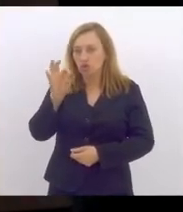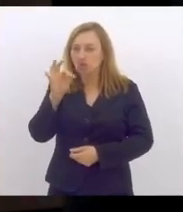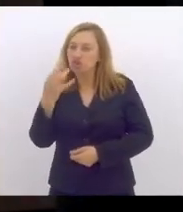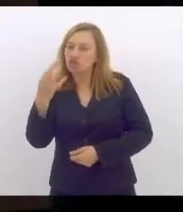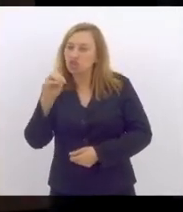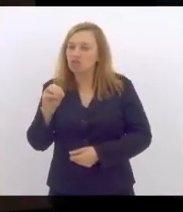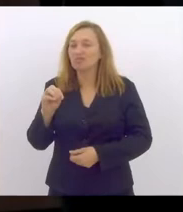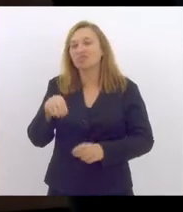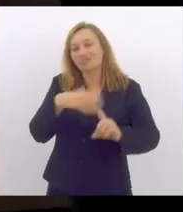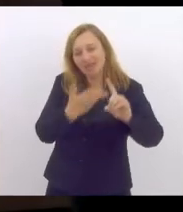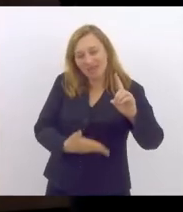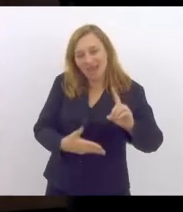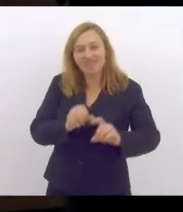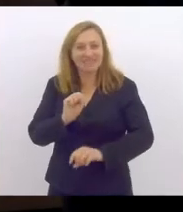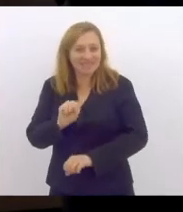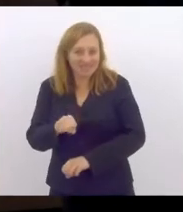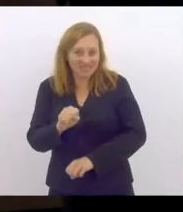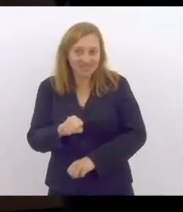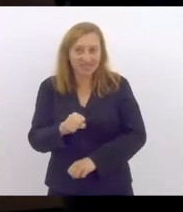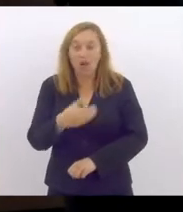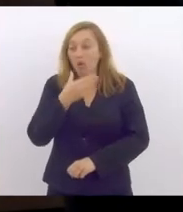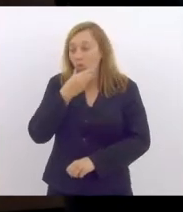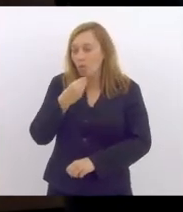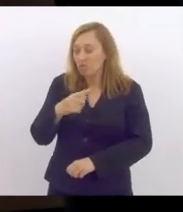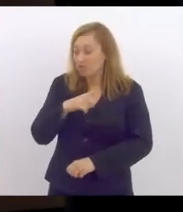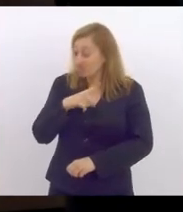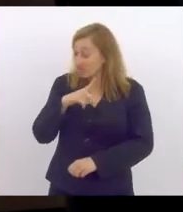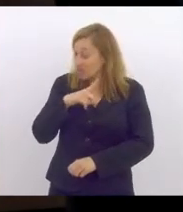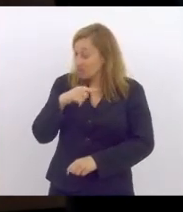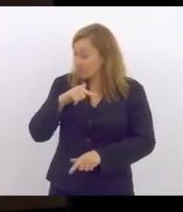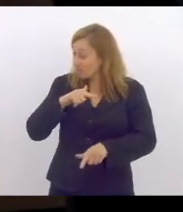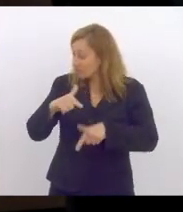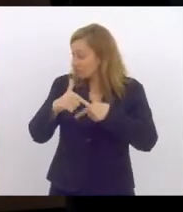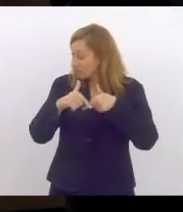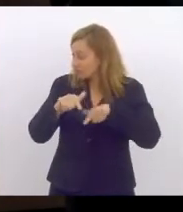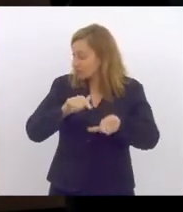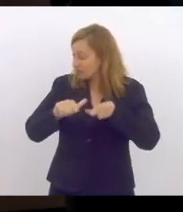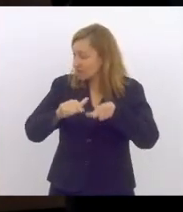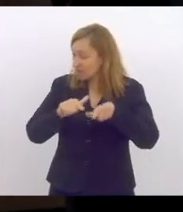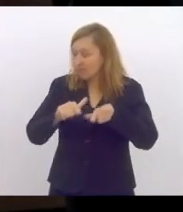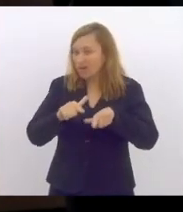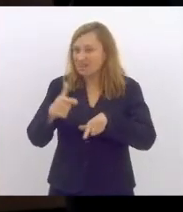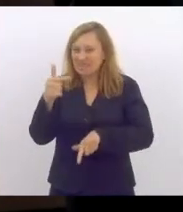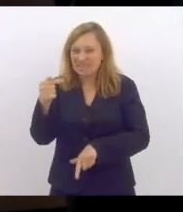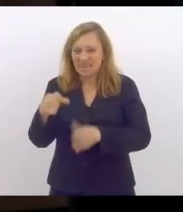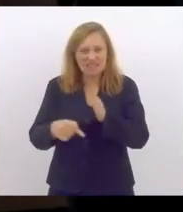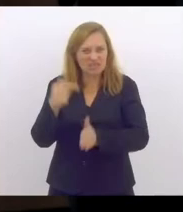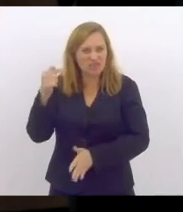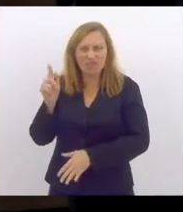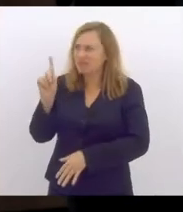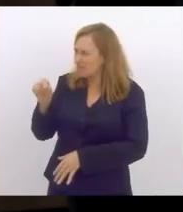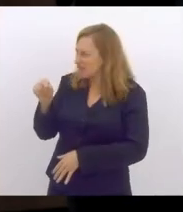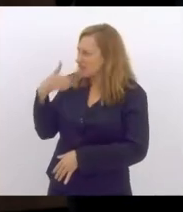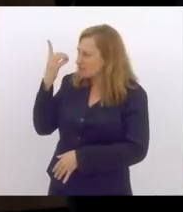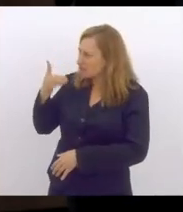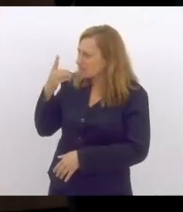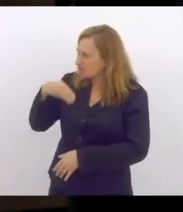homenagem. Um homem que teve o seu mandato, se não me engano, 7 mandatos, né, deputado